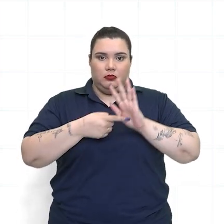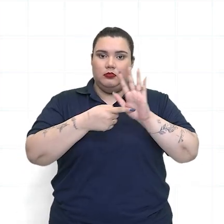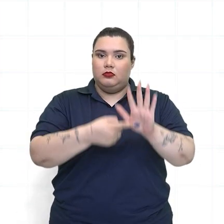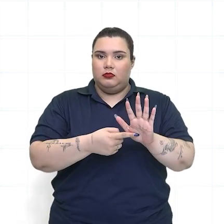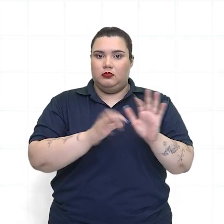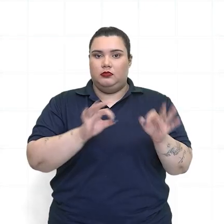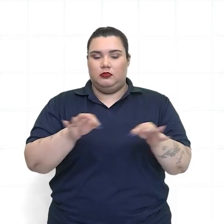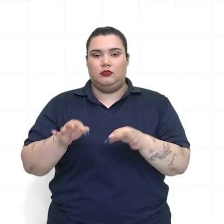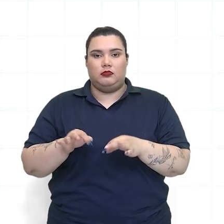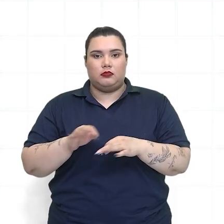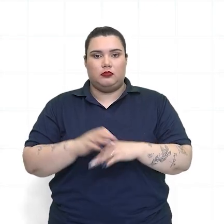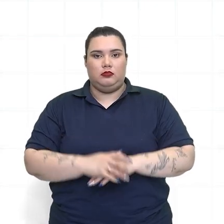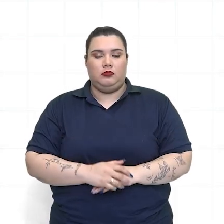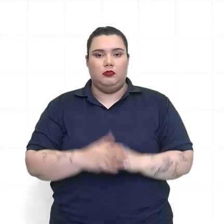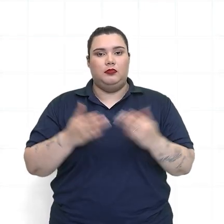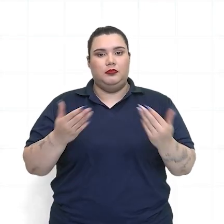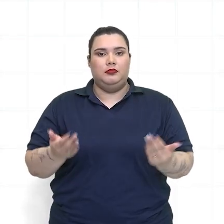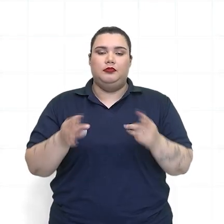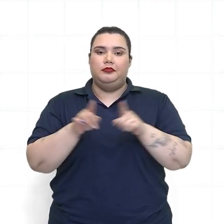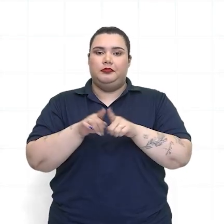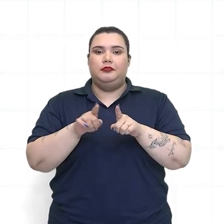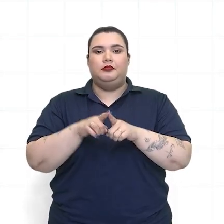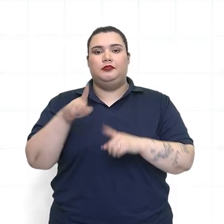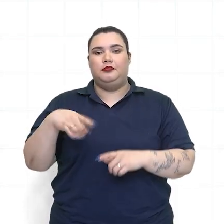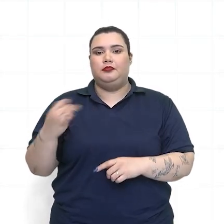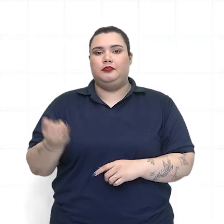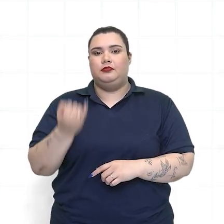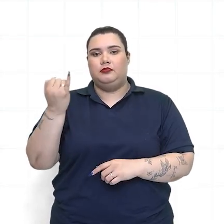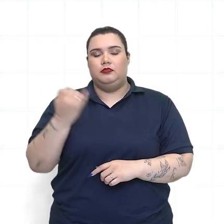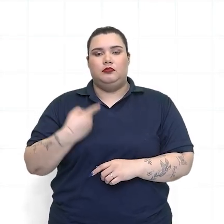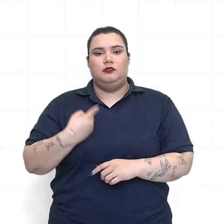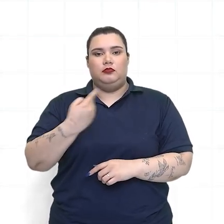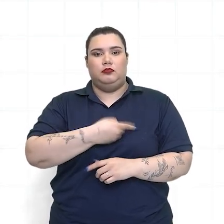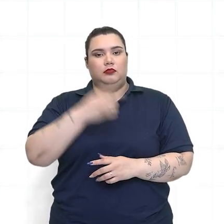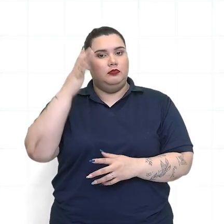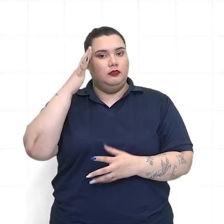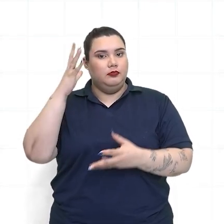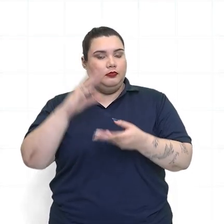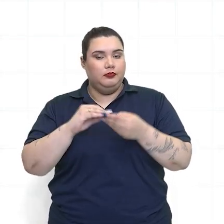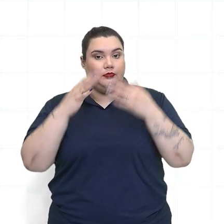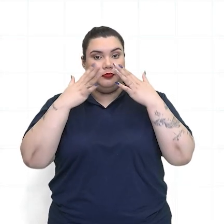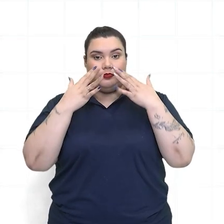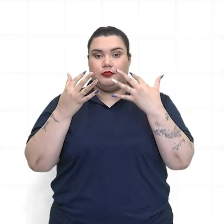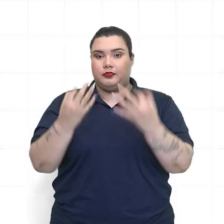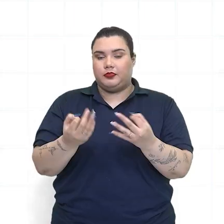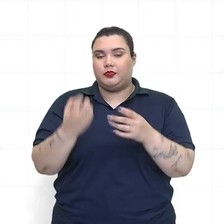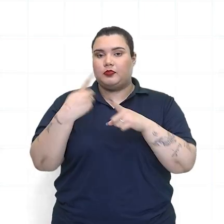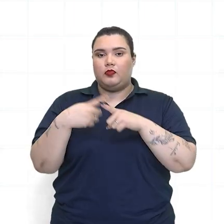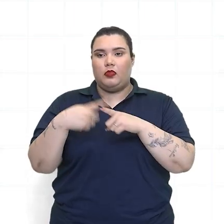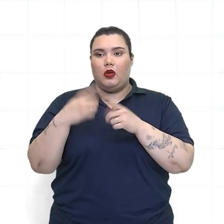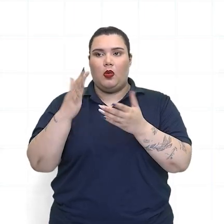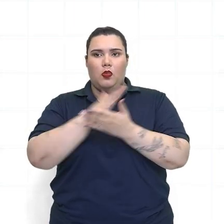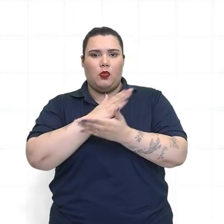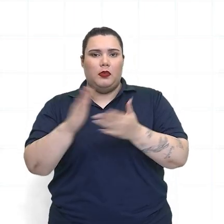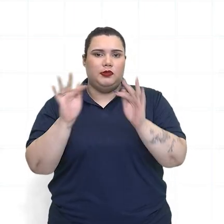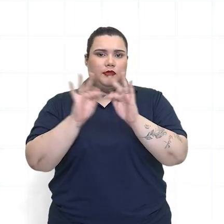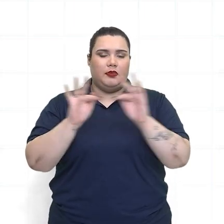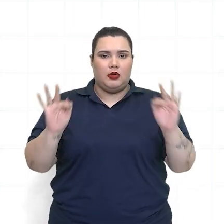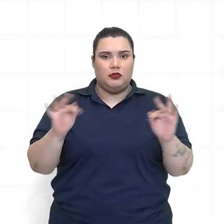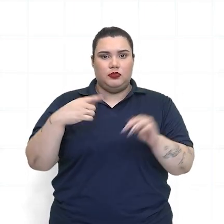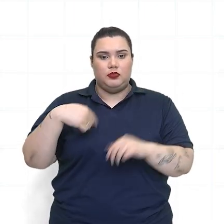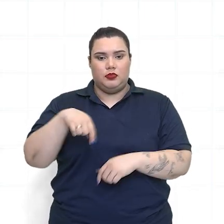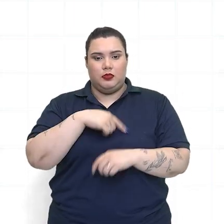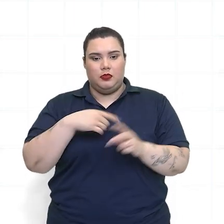certo? Então, isso também é muito importante a gente prestar atenção, porque em determinadas frases, como nós podemos